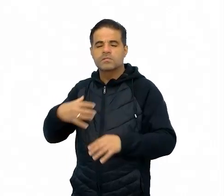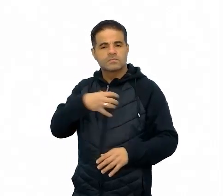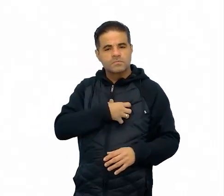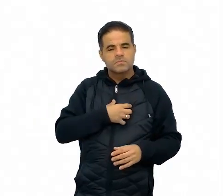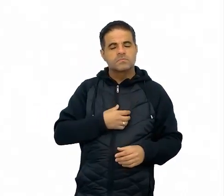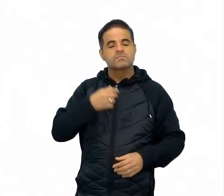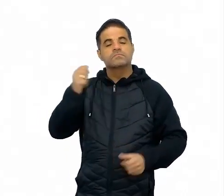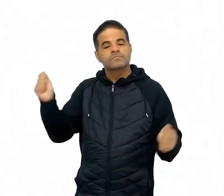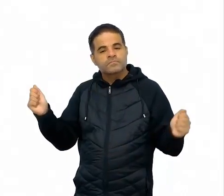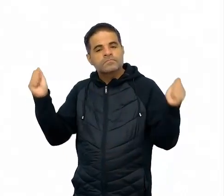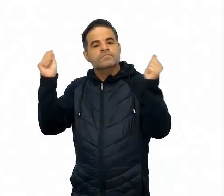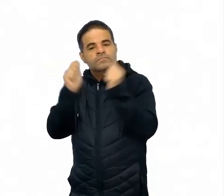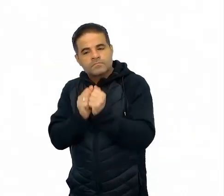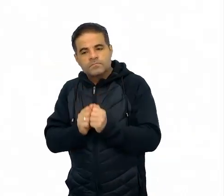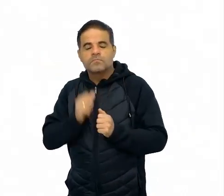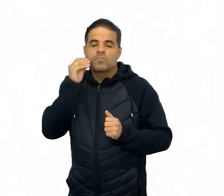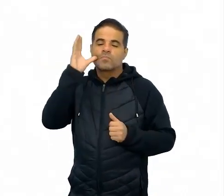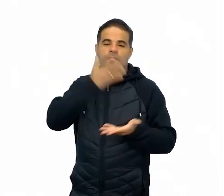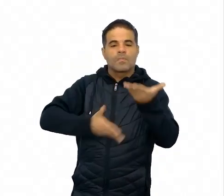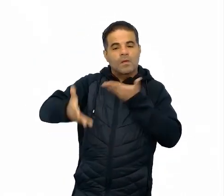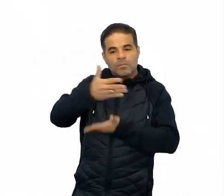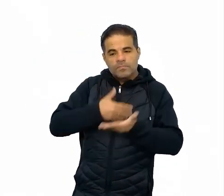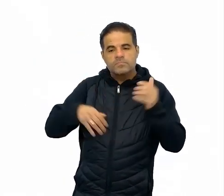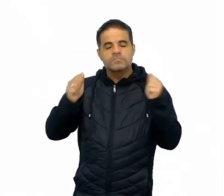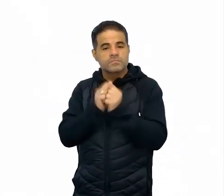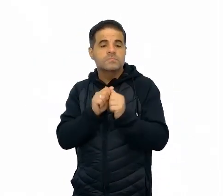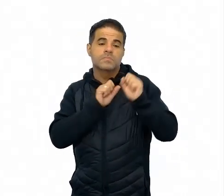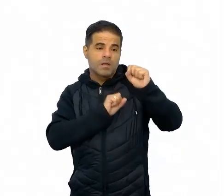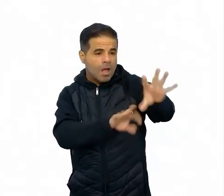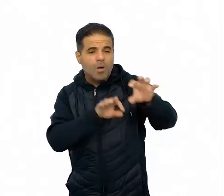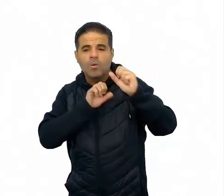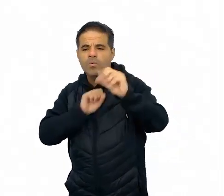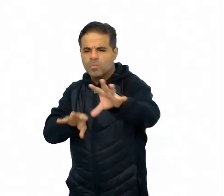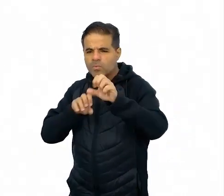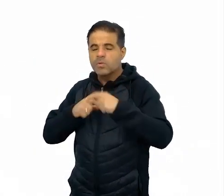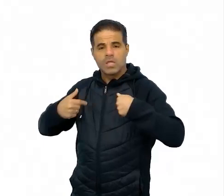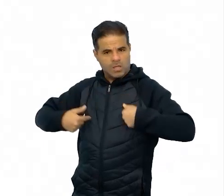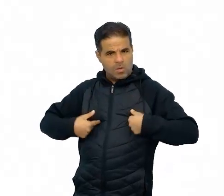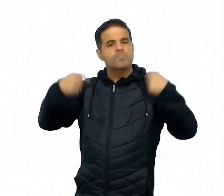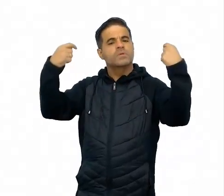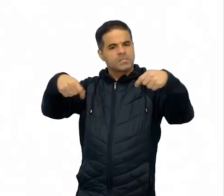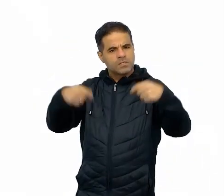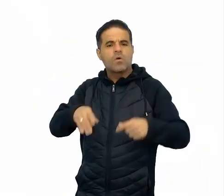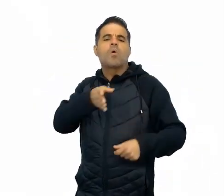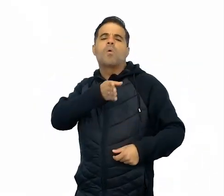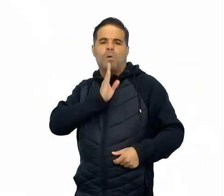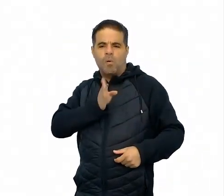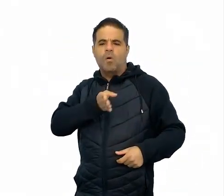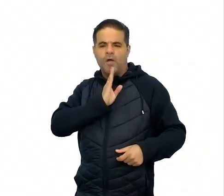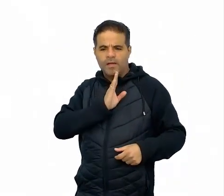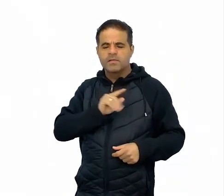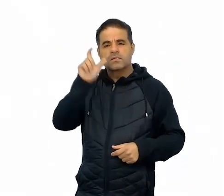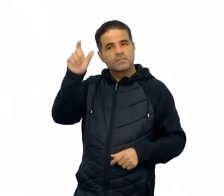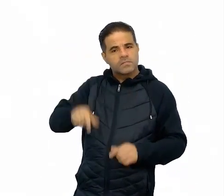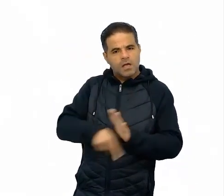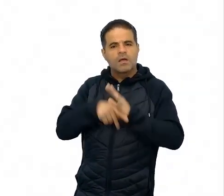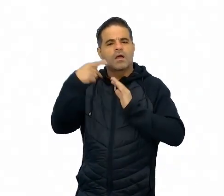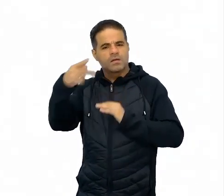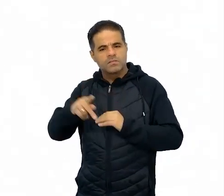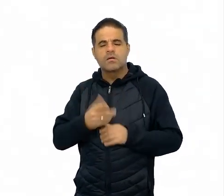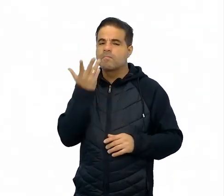de junção do conhecimento sobre o ensino, eu preciso conhecer o ensino, e sobre quem? A